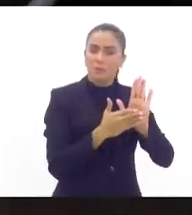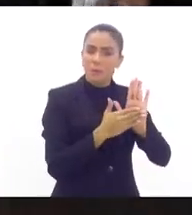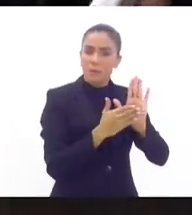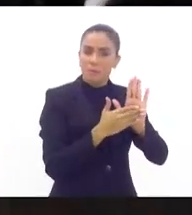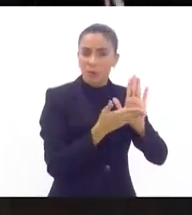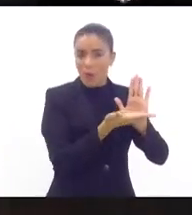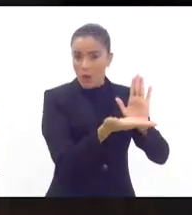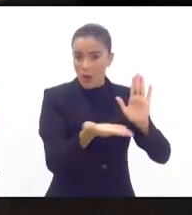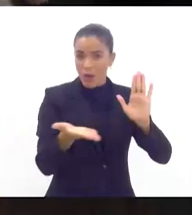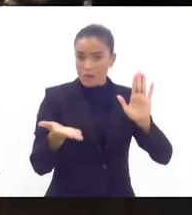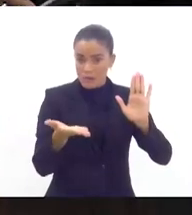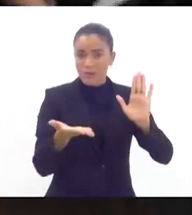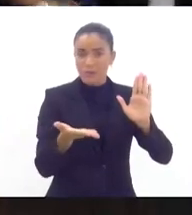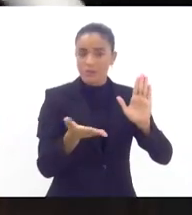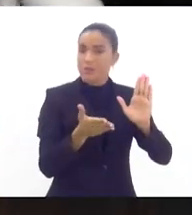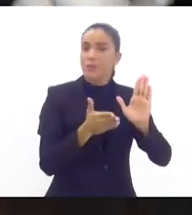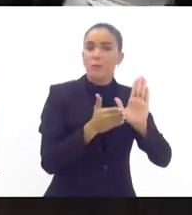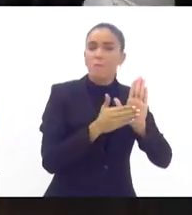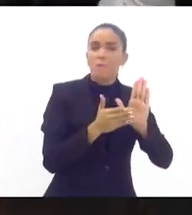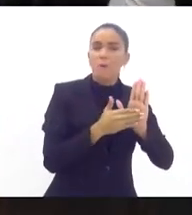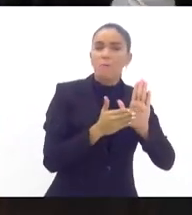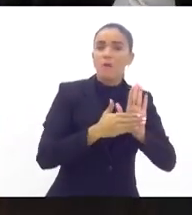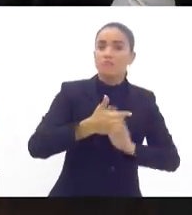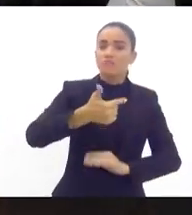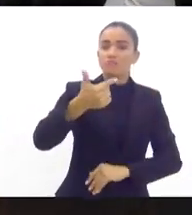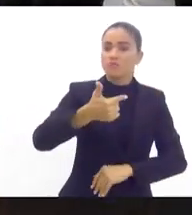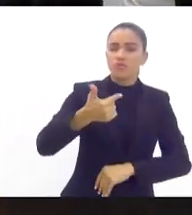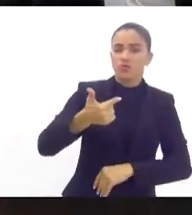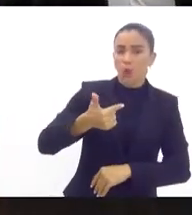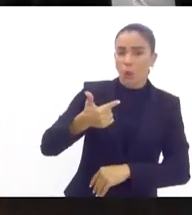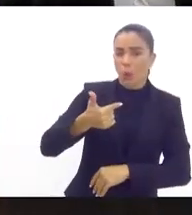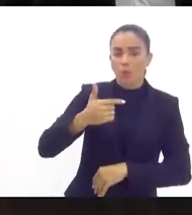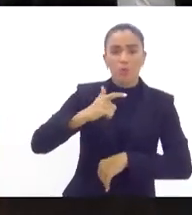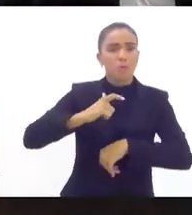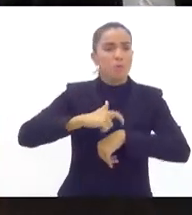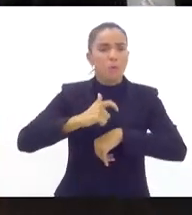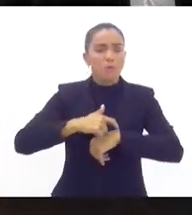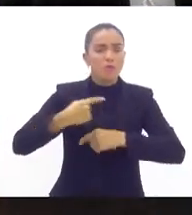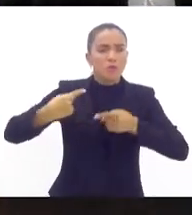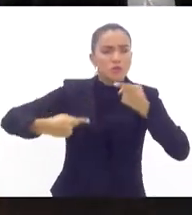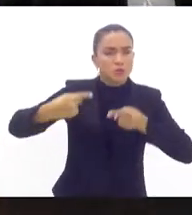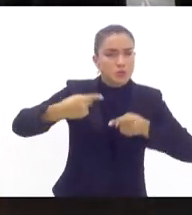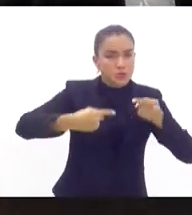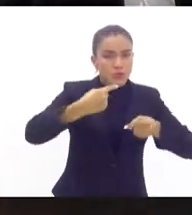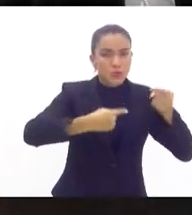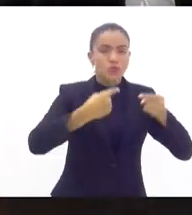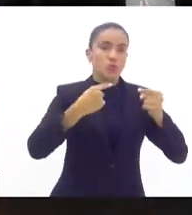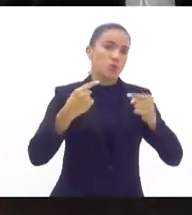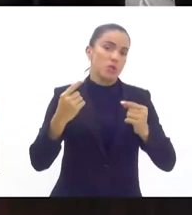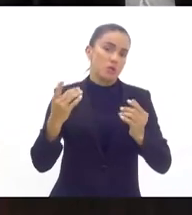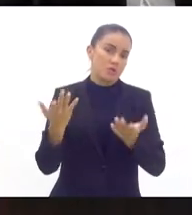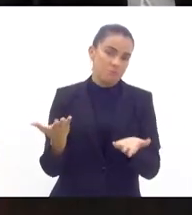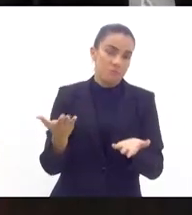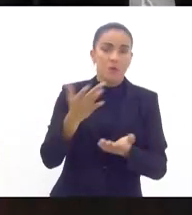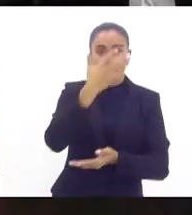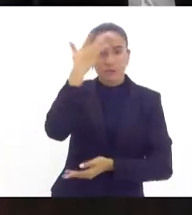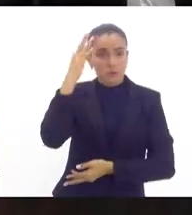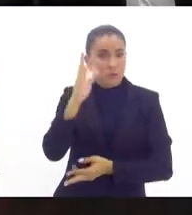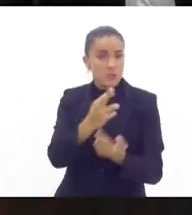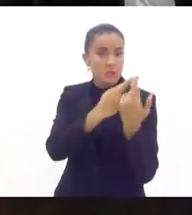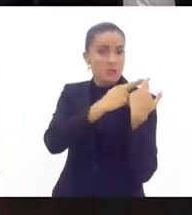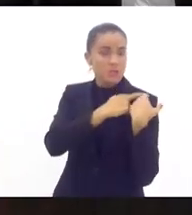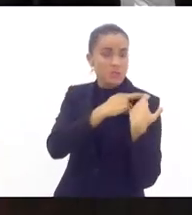uma proposta para um segundo momento está discutindo aí com as autoridades da Segurança Pública